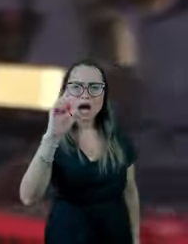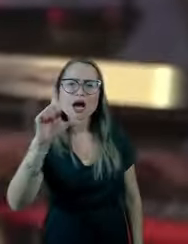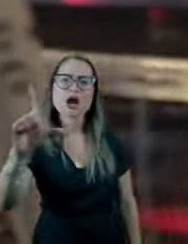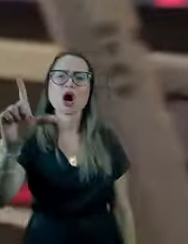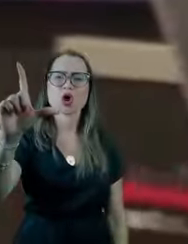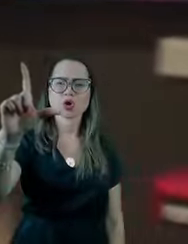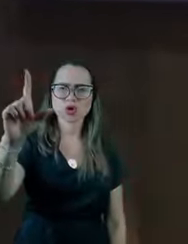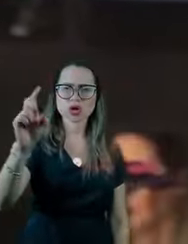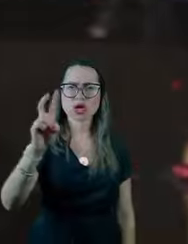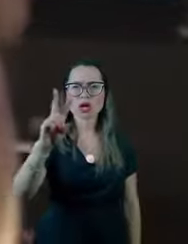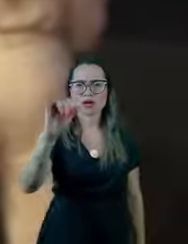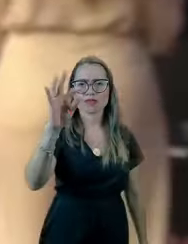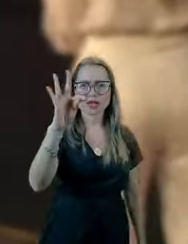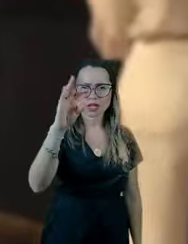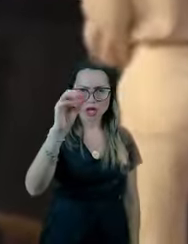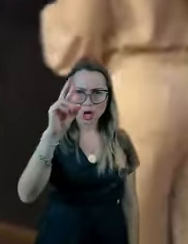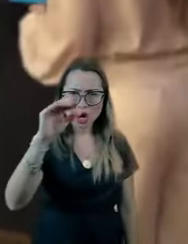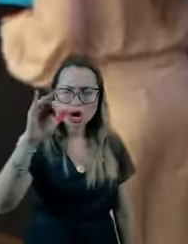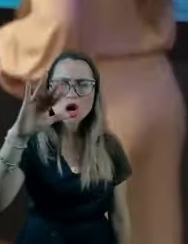Vitória,